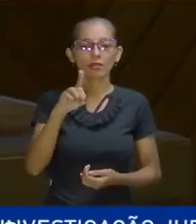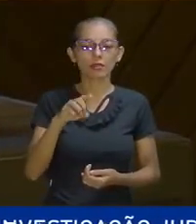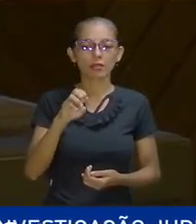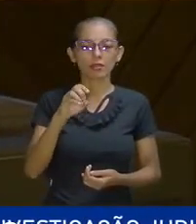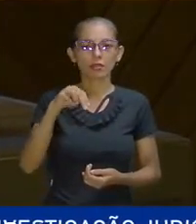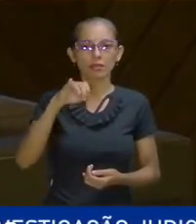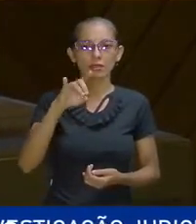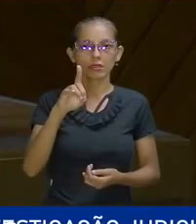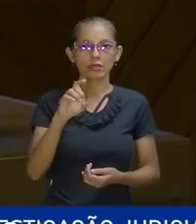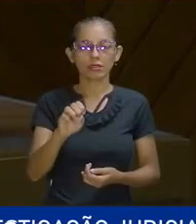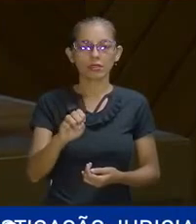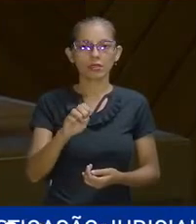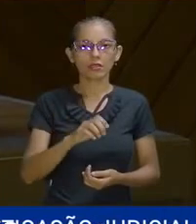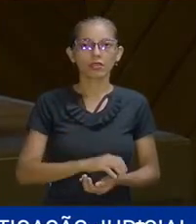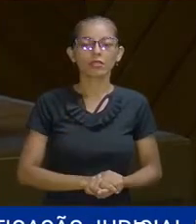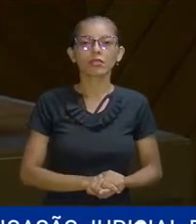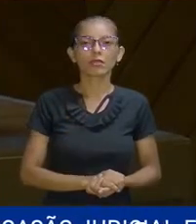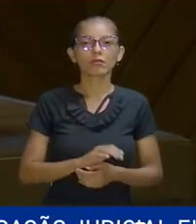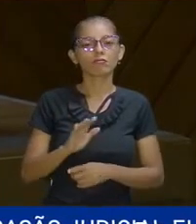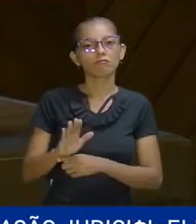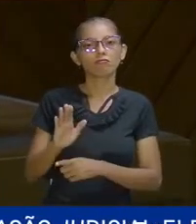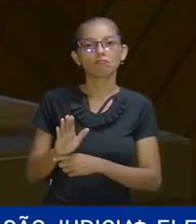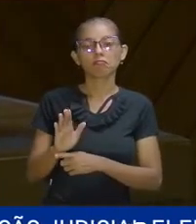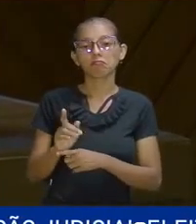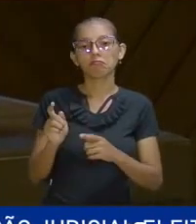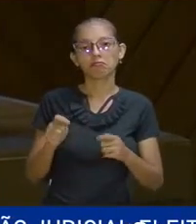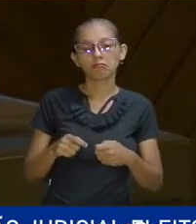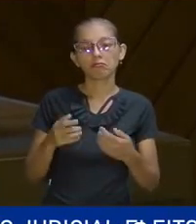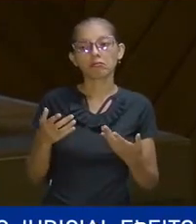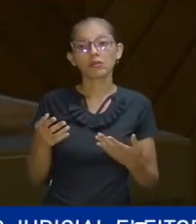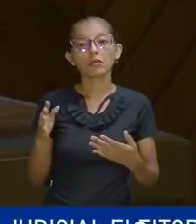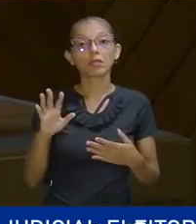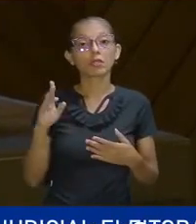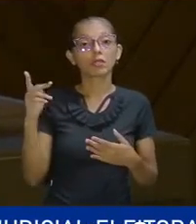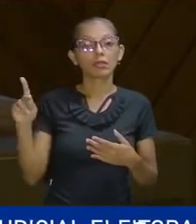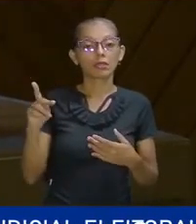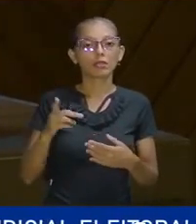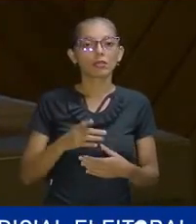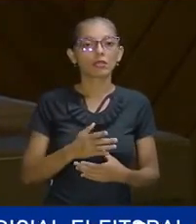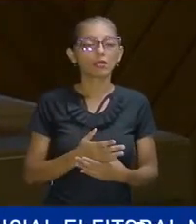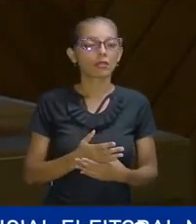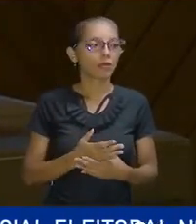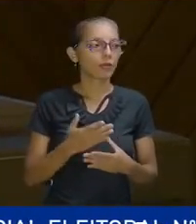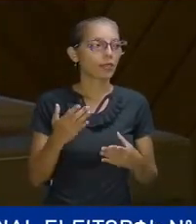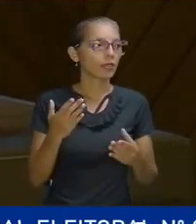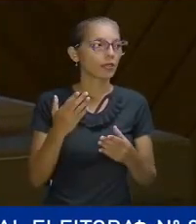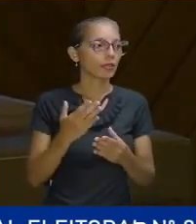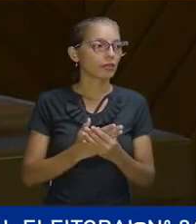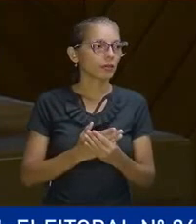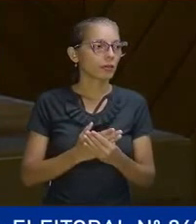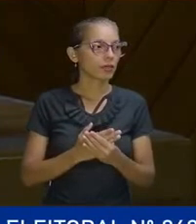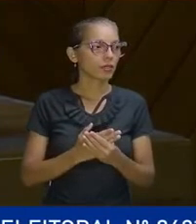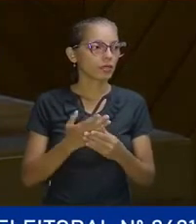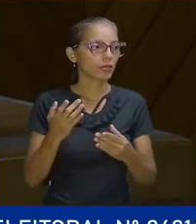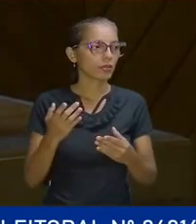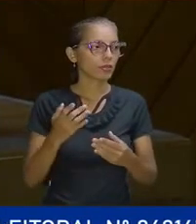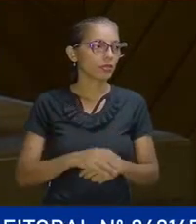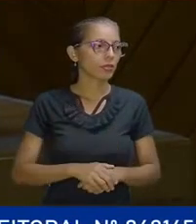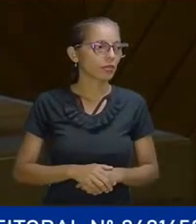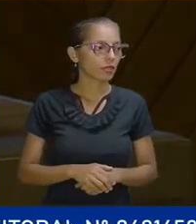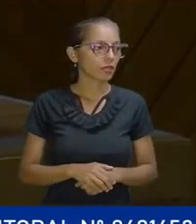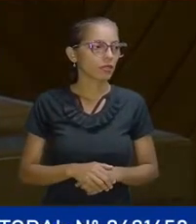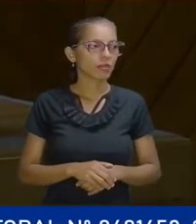resumo, referem-se à fraude em processos licitatórios promovido pelo município de Mazagão, com indícios de contratos de